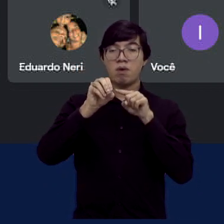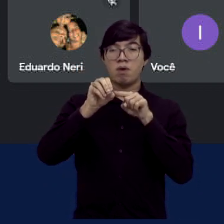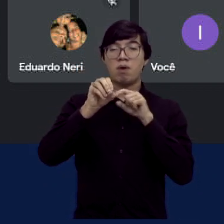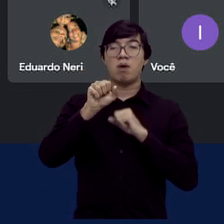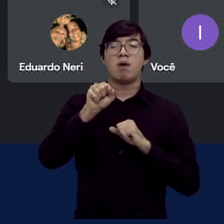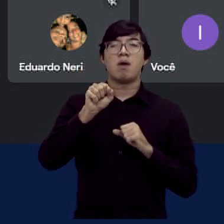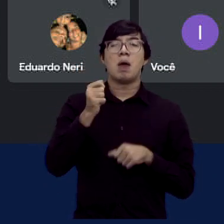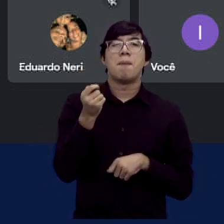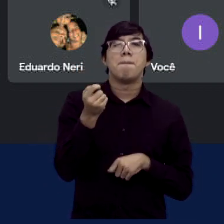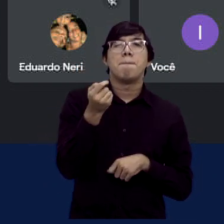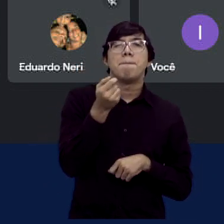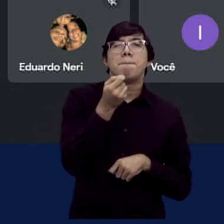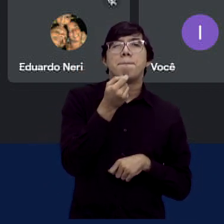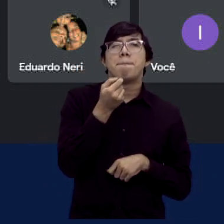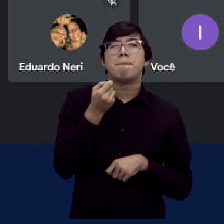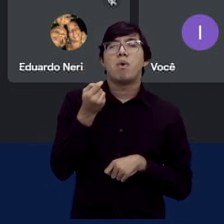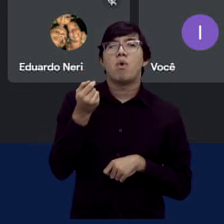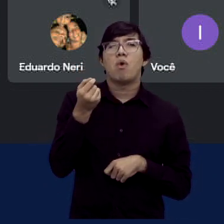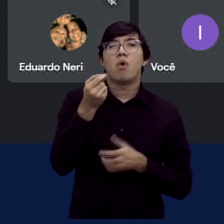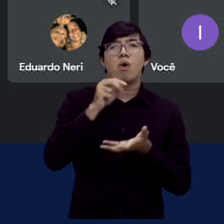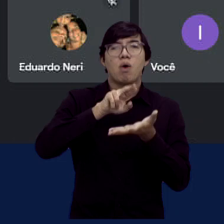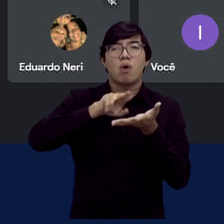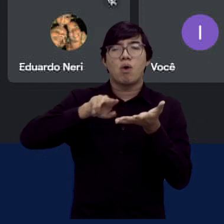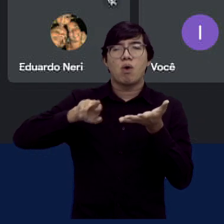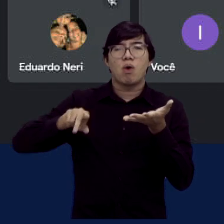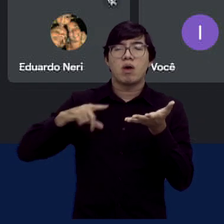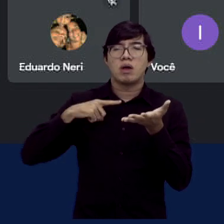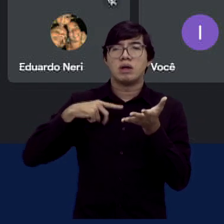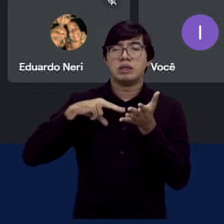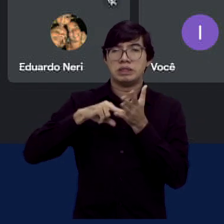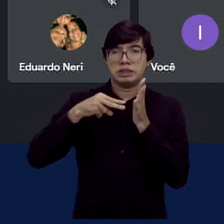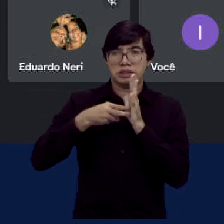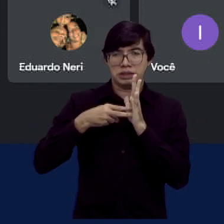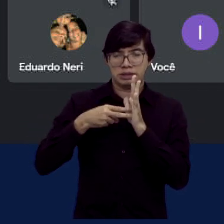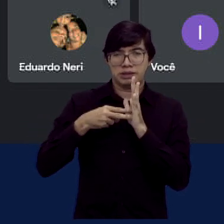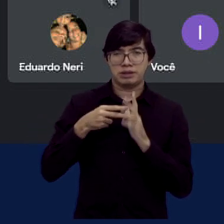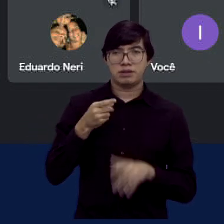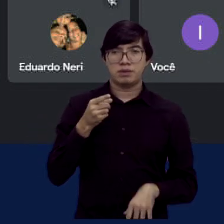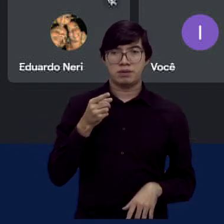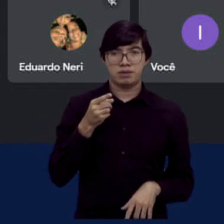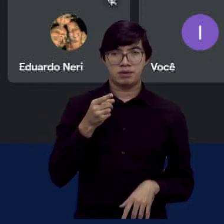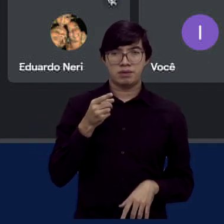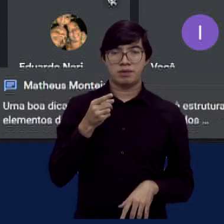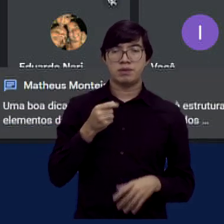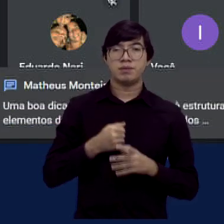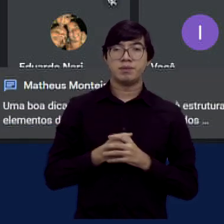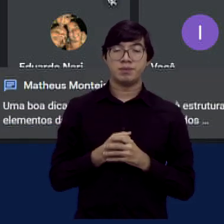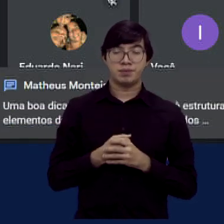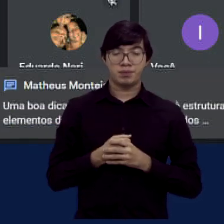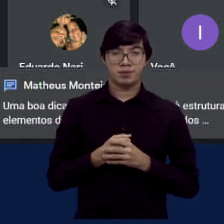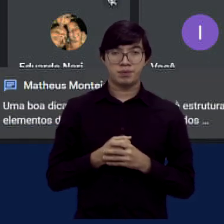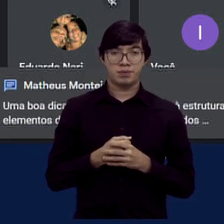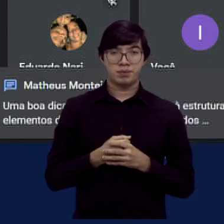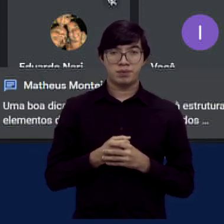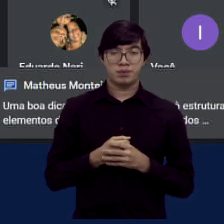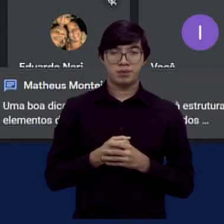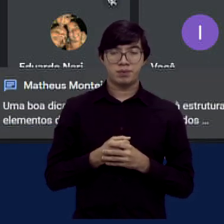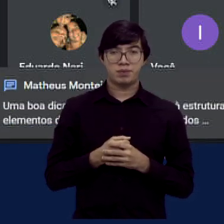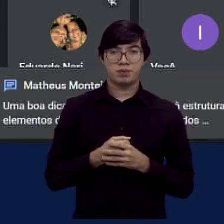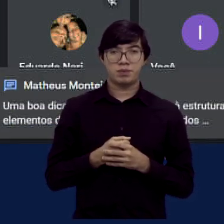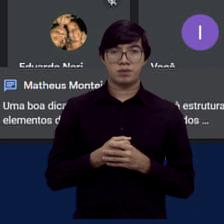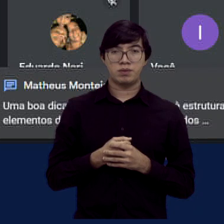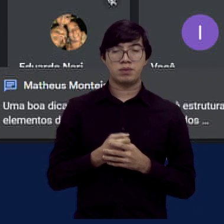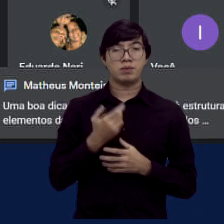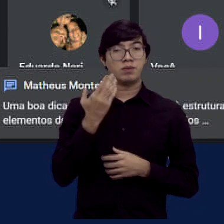de um quadrinho. Então, toda vez que você tiver em um quadrinho um quadro, o que você tem é um elemento que ele é, de